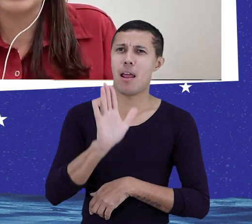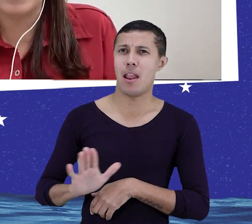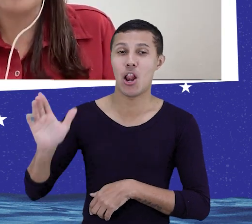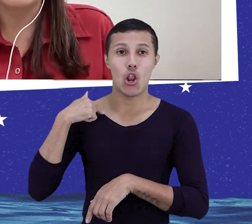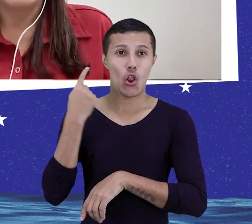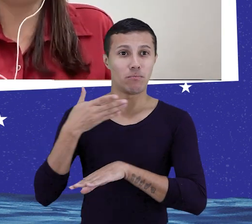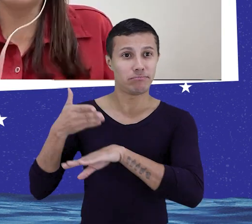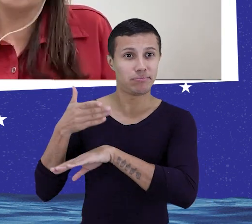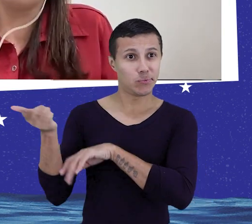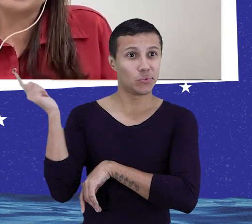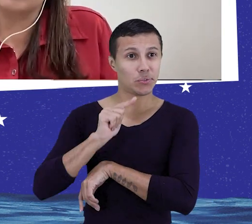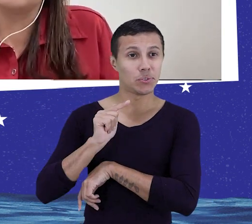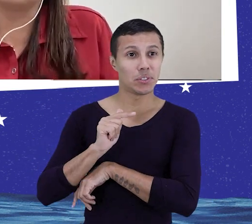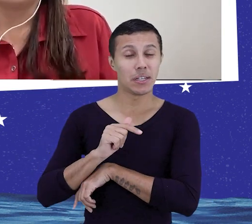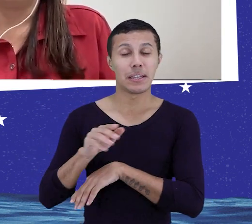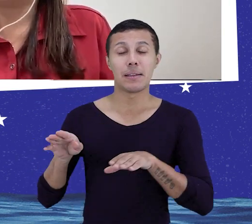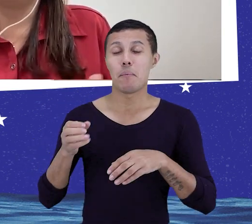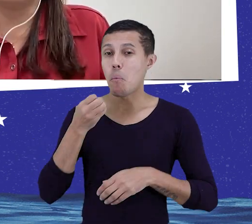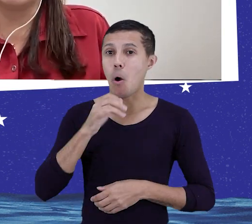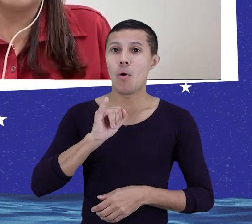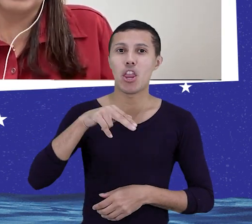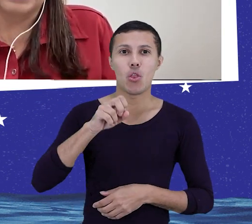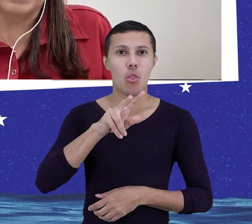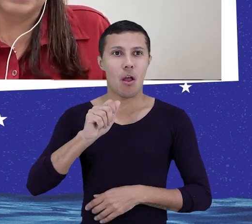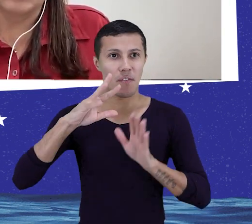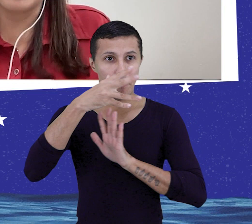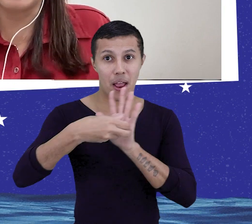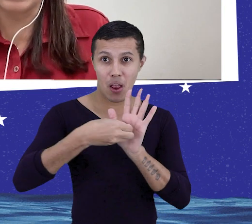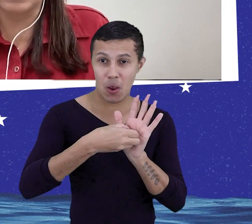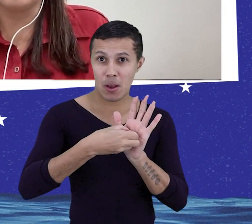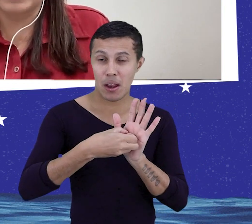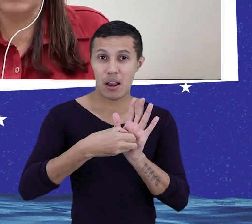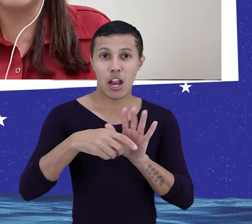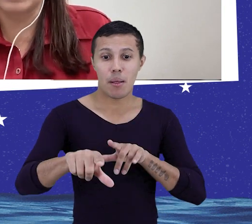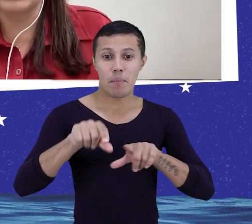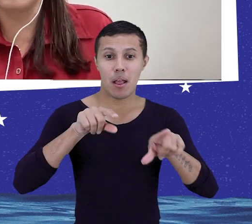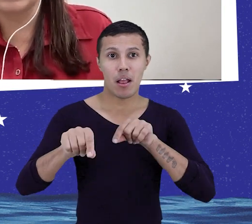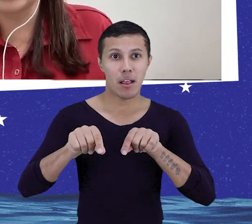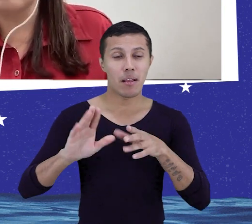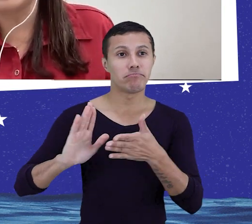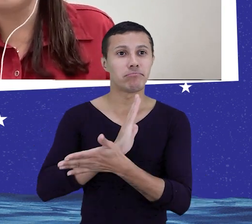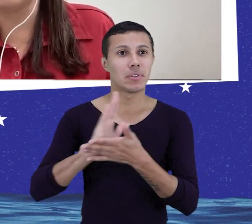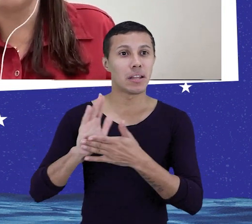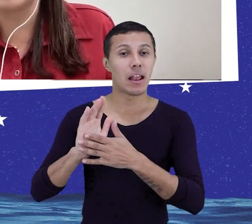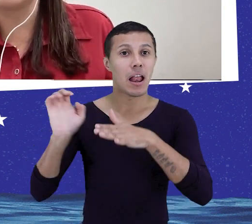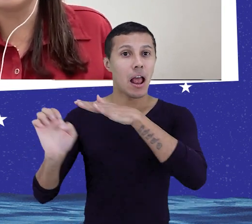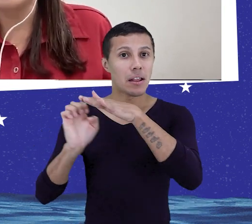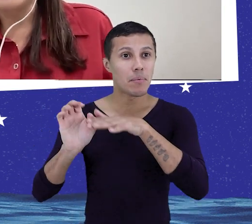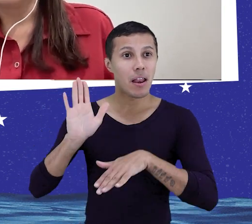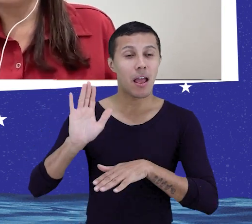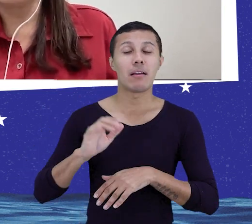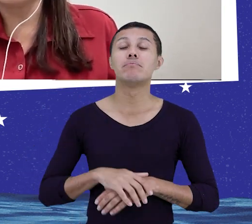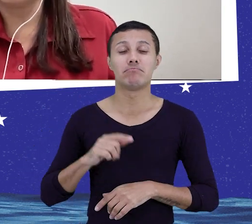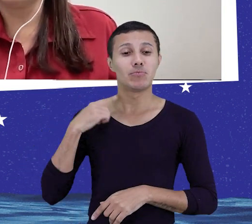conseguimos participar. E pelo Inova Amazônia, participando de uma seleção, né, das empresas que estavam participando do Inova